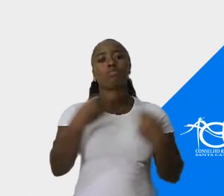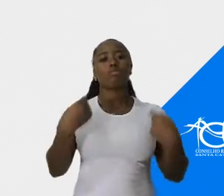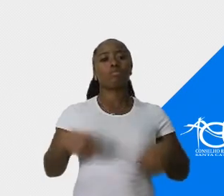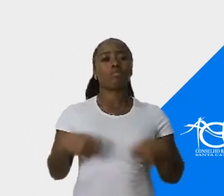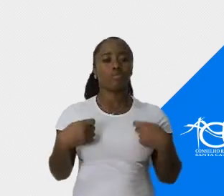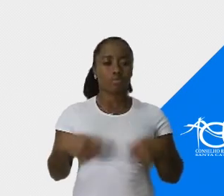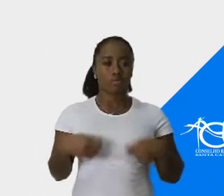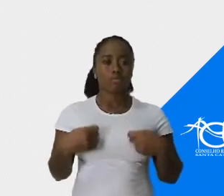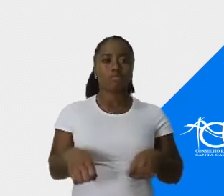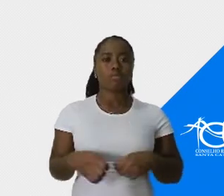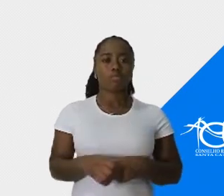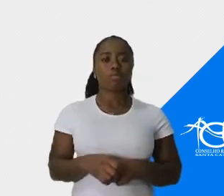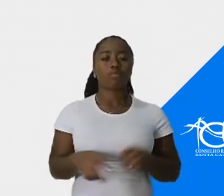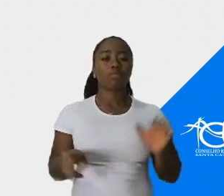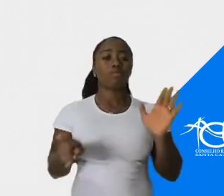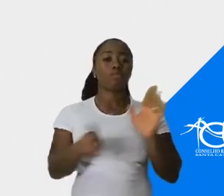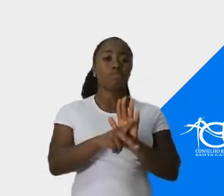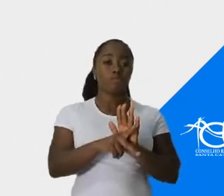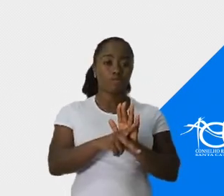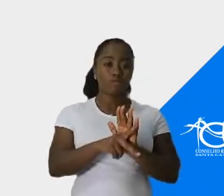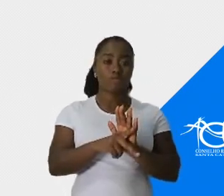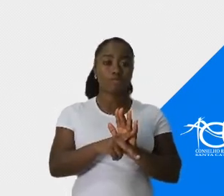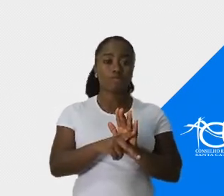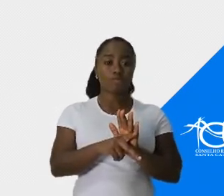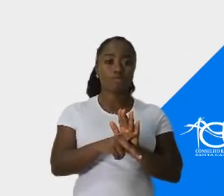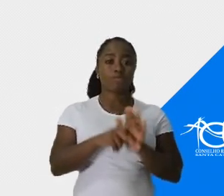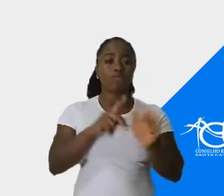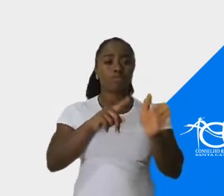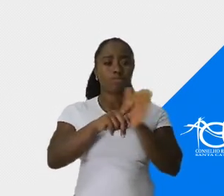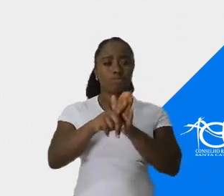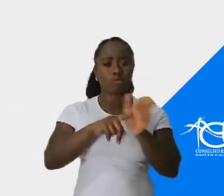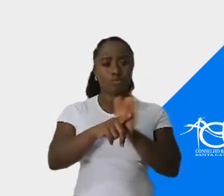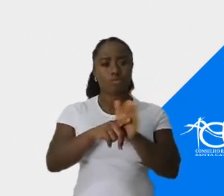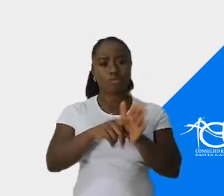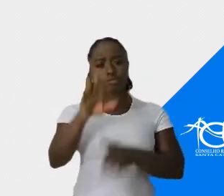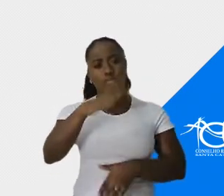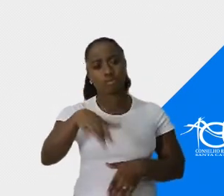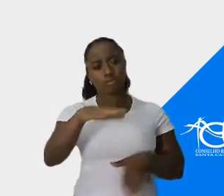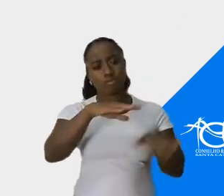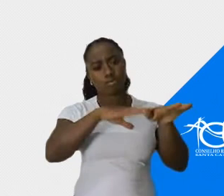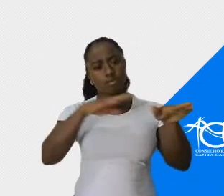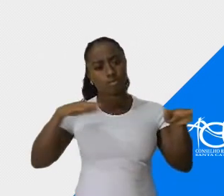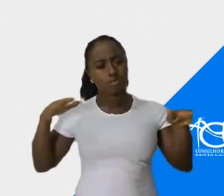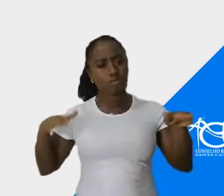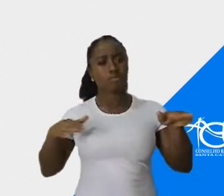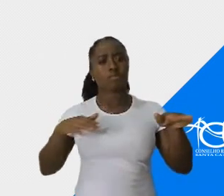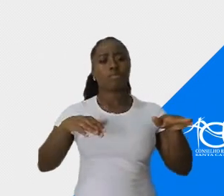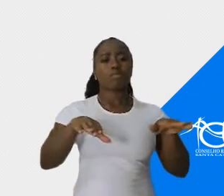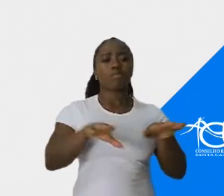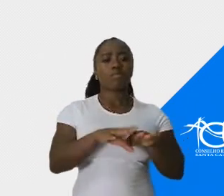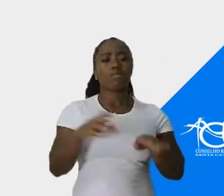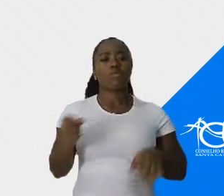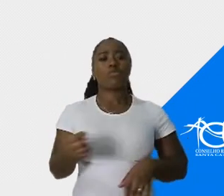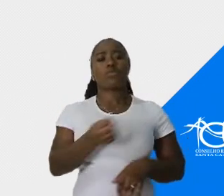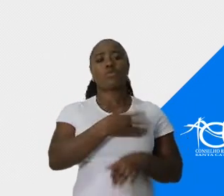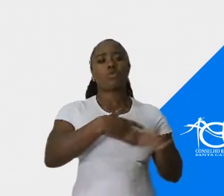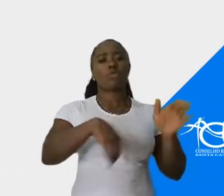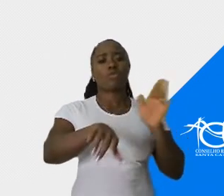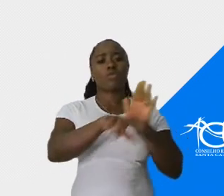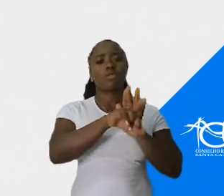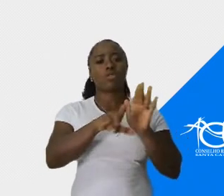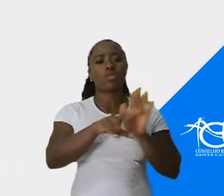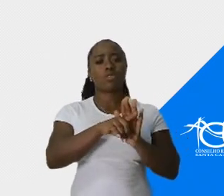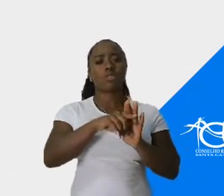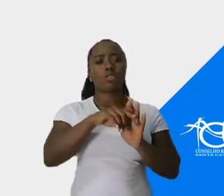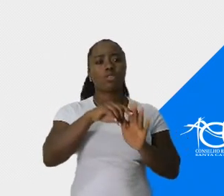perícia no trânsito, tá? Então, essa é a novidade da nova legislação sobre o assunto. Agora, o